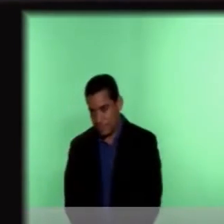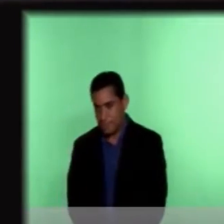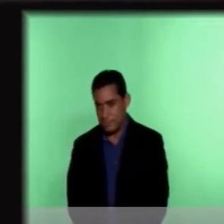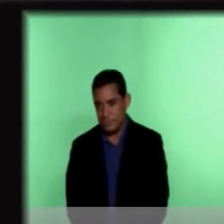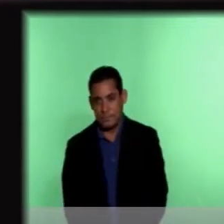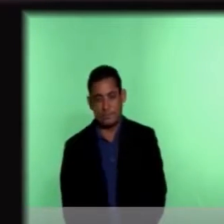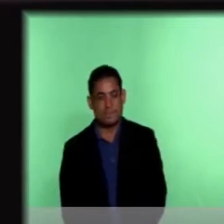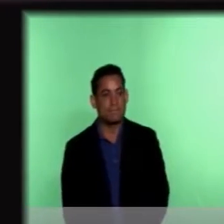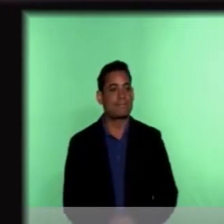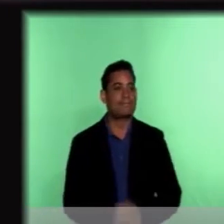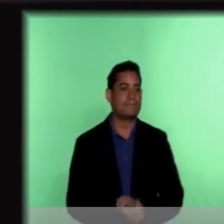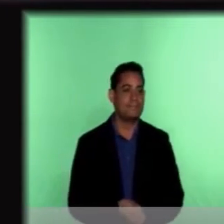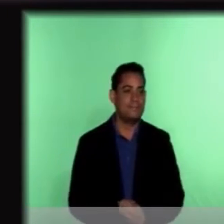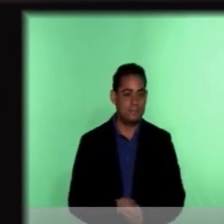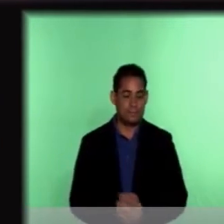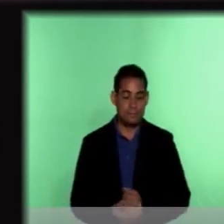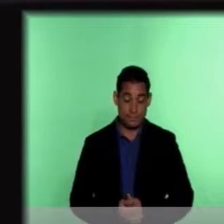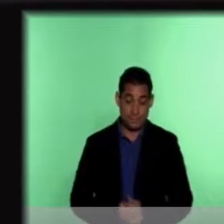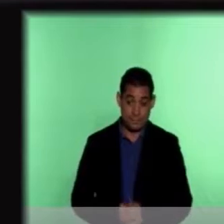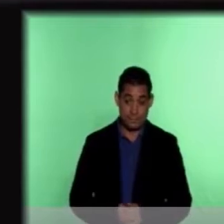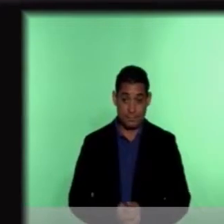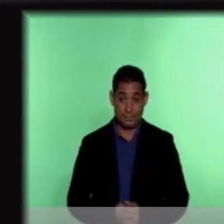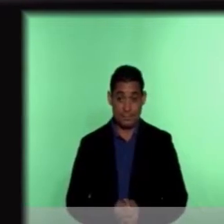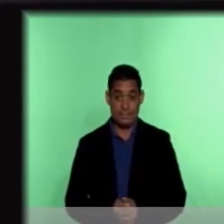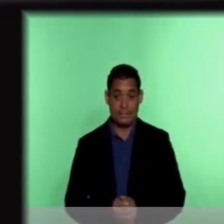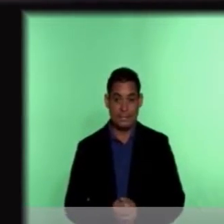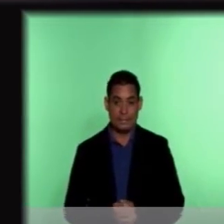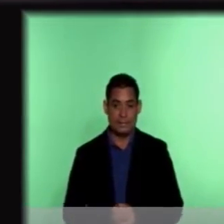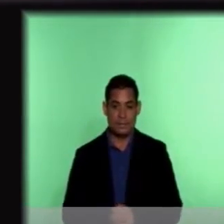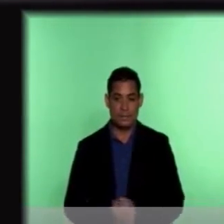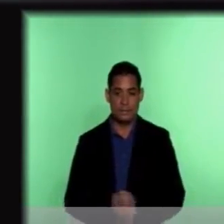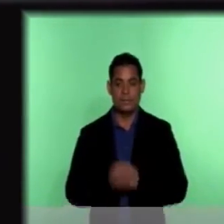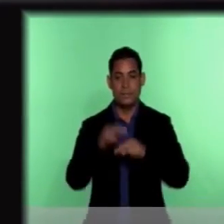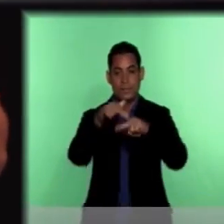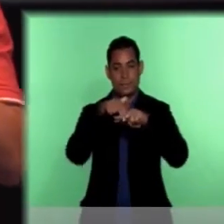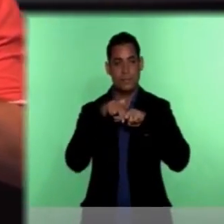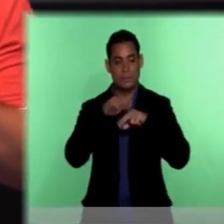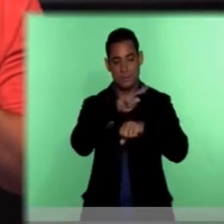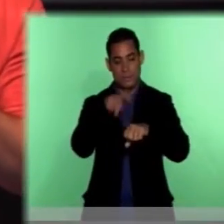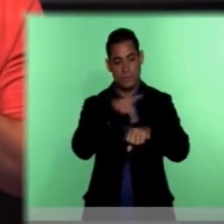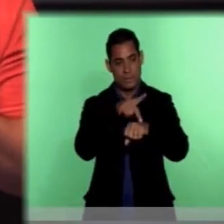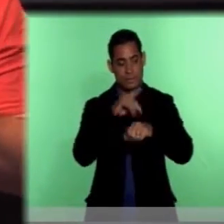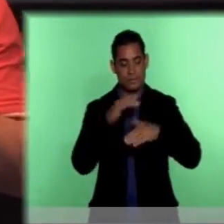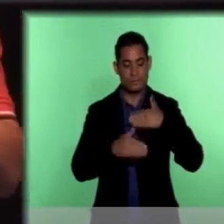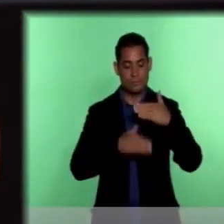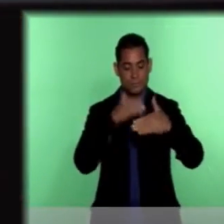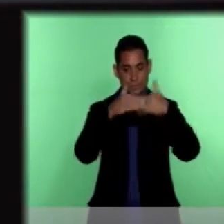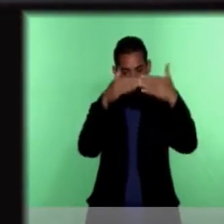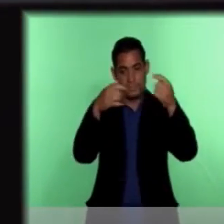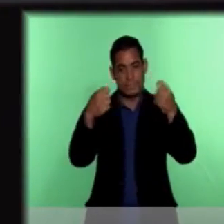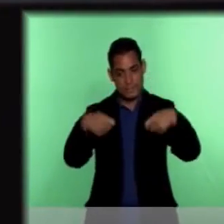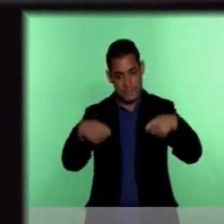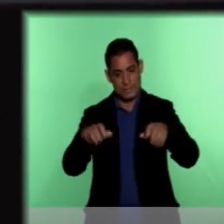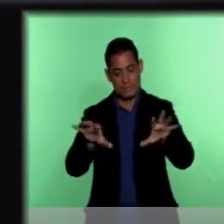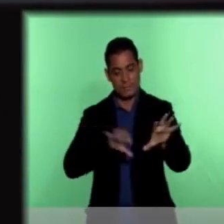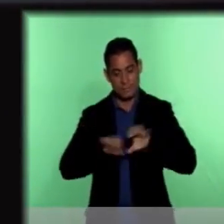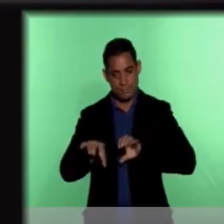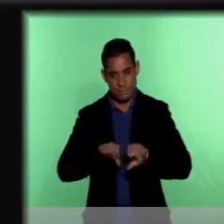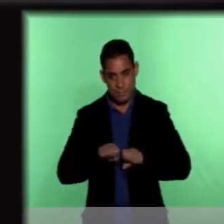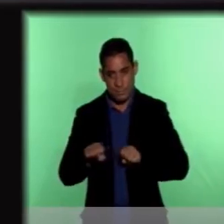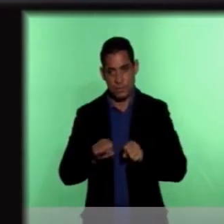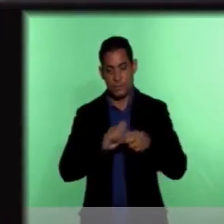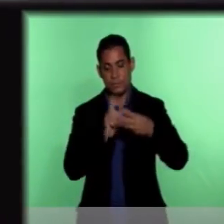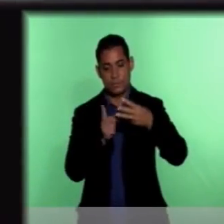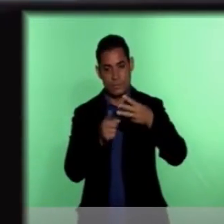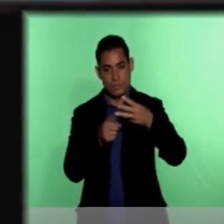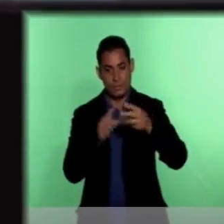E isso... Dessa maneira, como é compreendido pelos países envolvidos, ainda é algo que eles não absorveram. E o